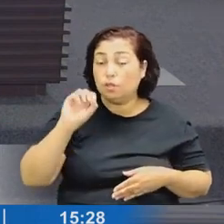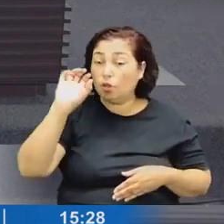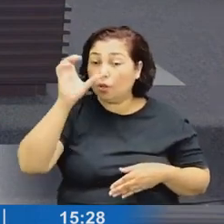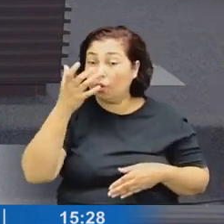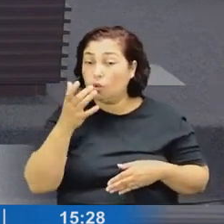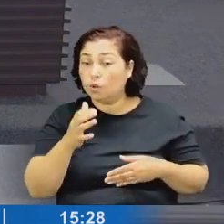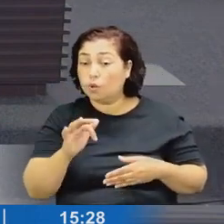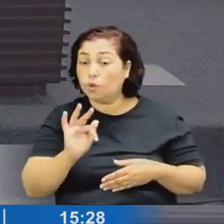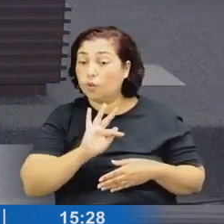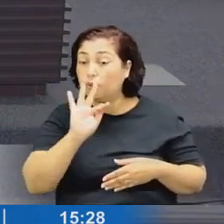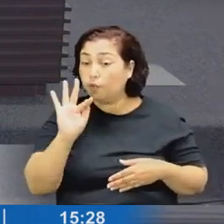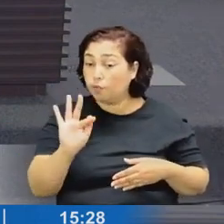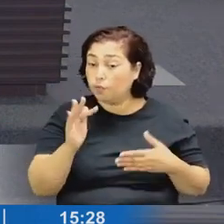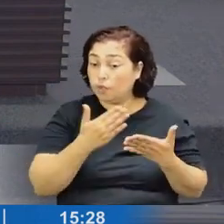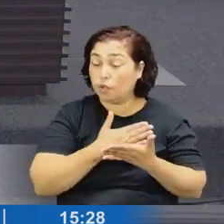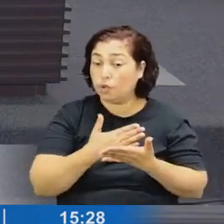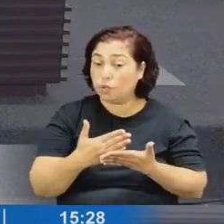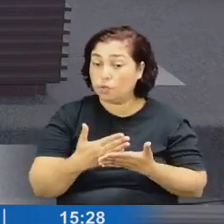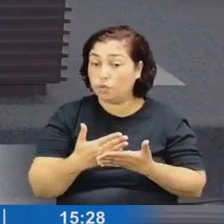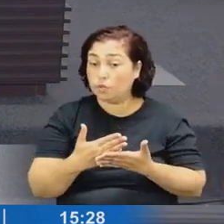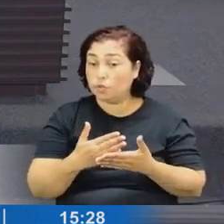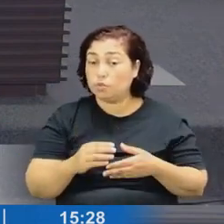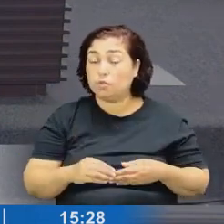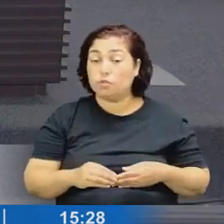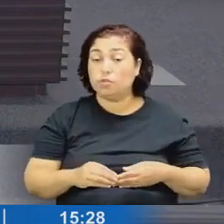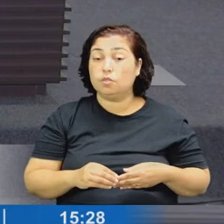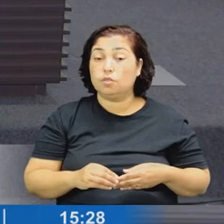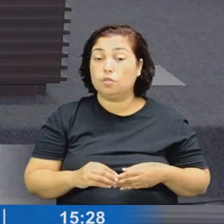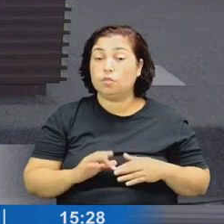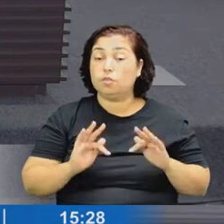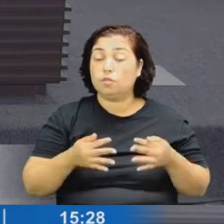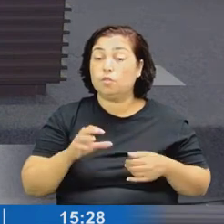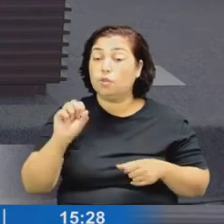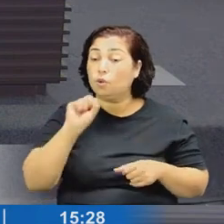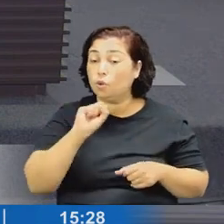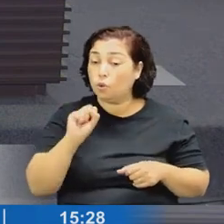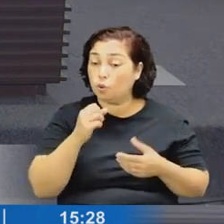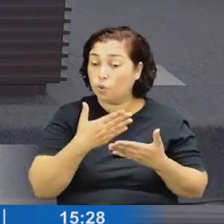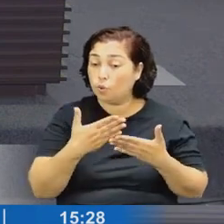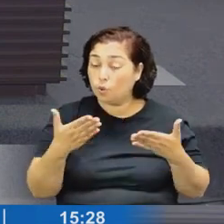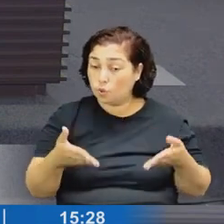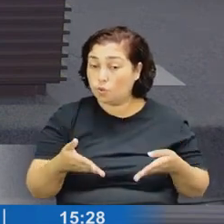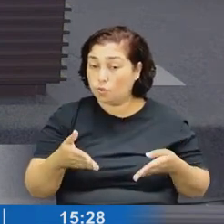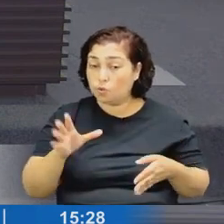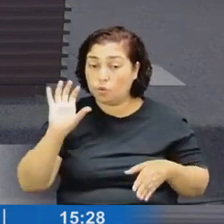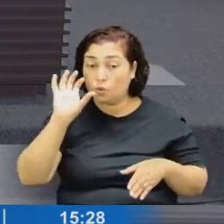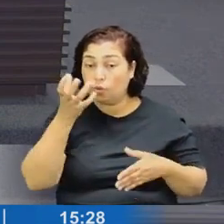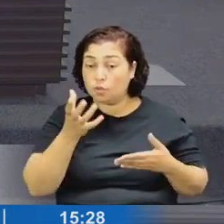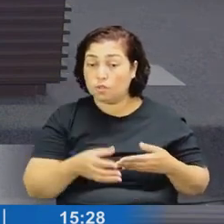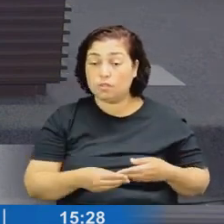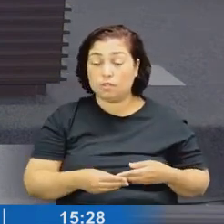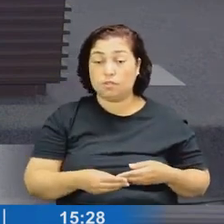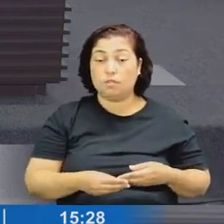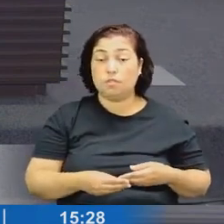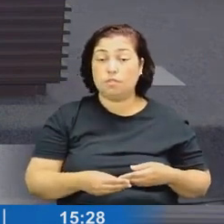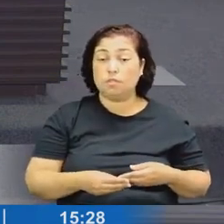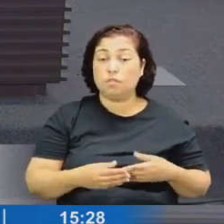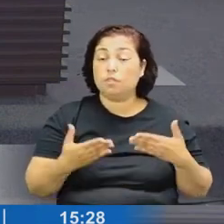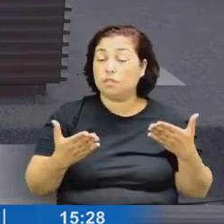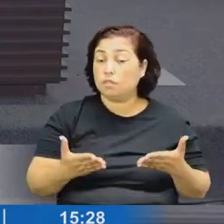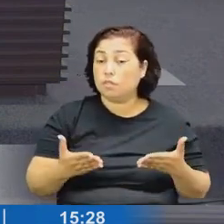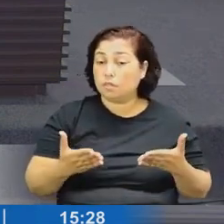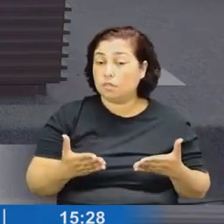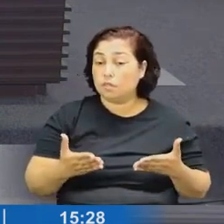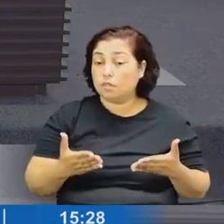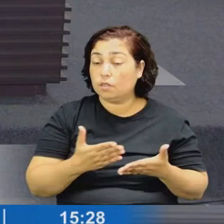Federal é algo que começou no final da década de 80 e está combinando no final agora não faz sentido entrar